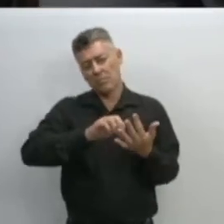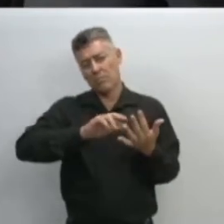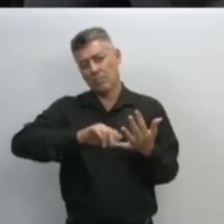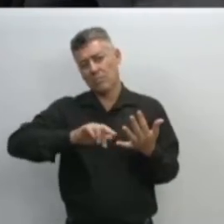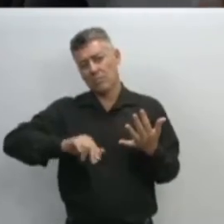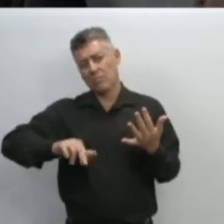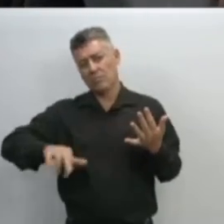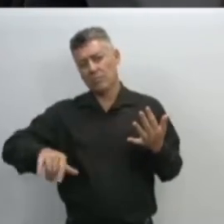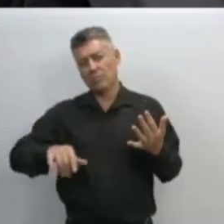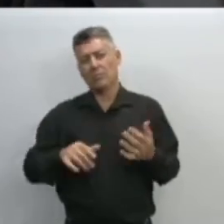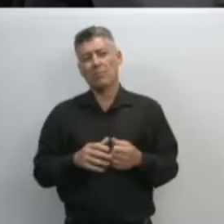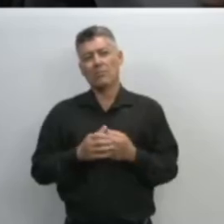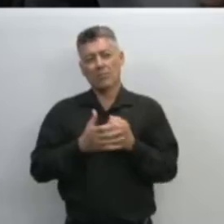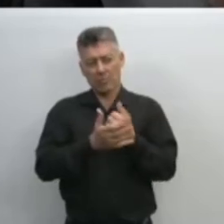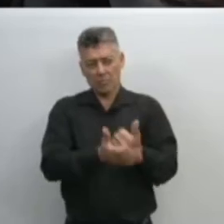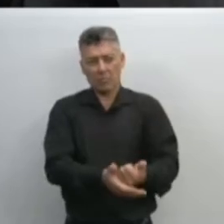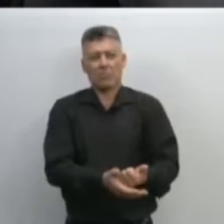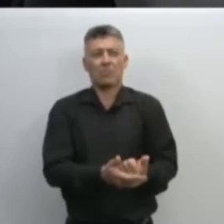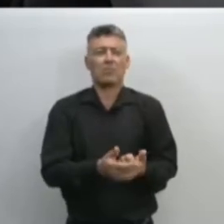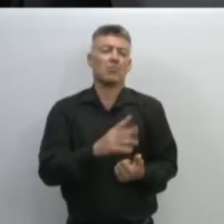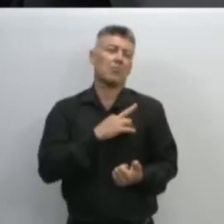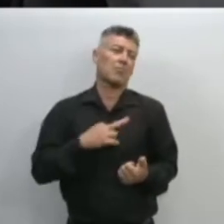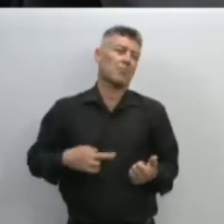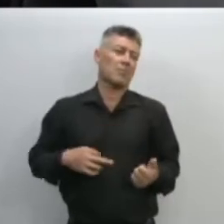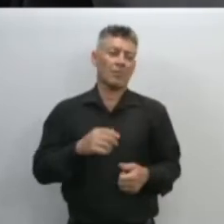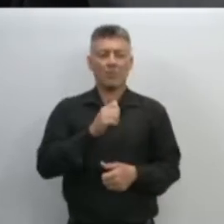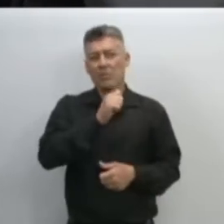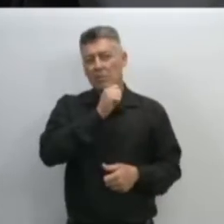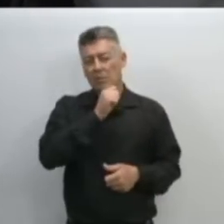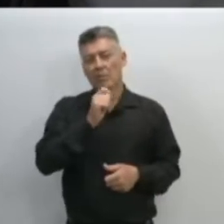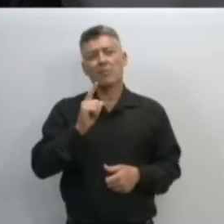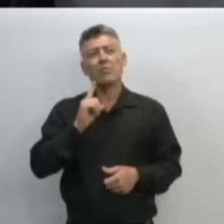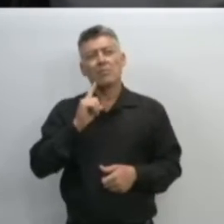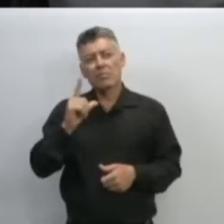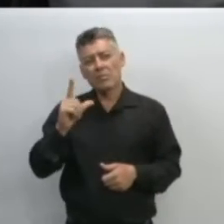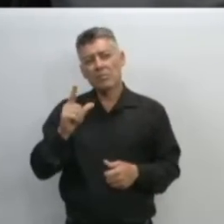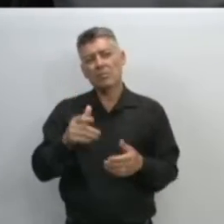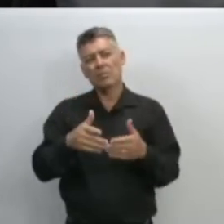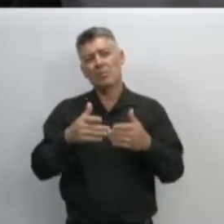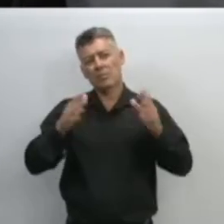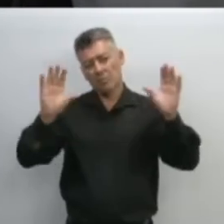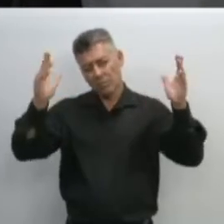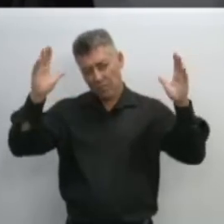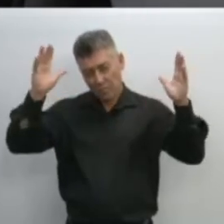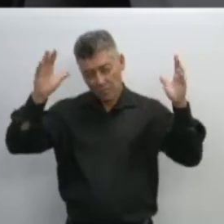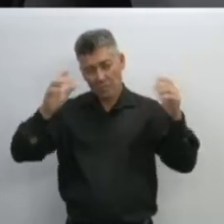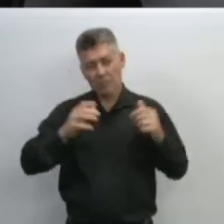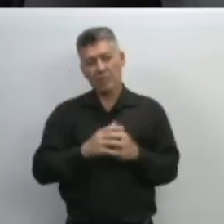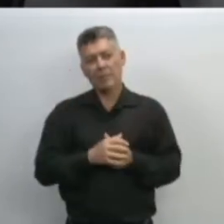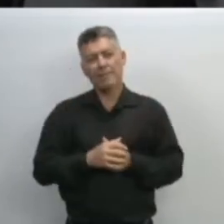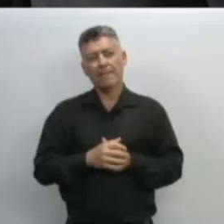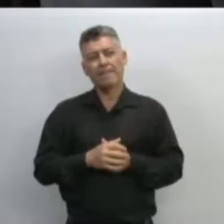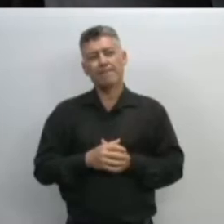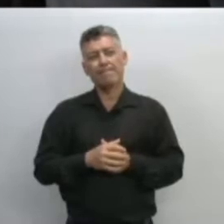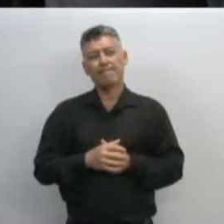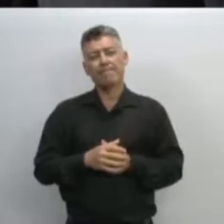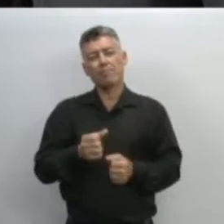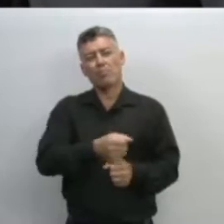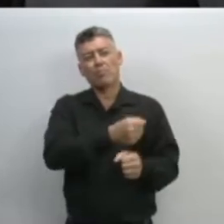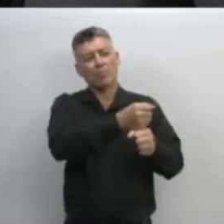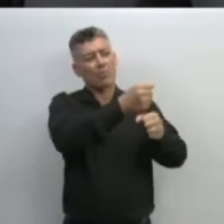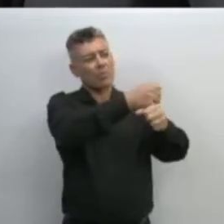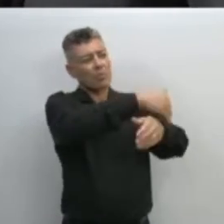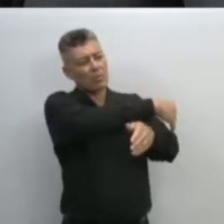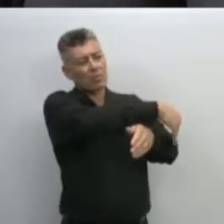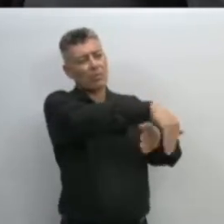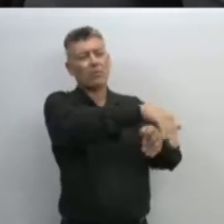da população. O segundo orador, vereador Anderson Lopes, saudou a todos, falou sobre a obra da Avenida